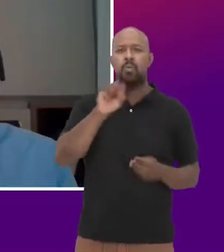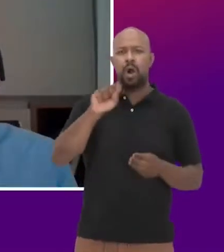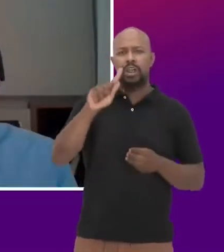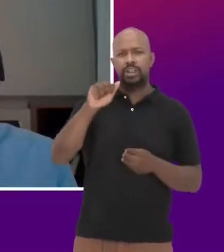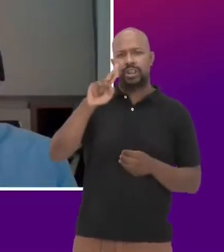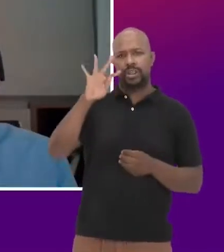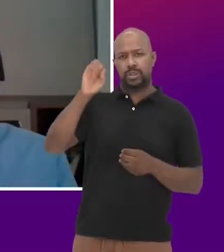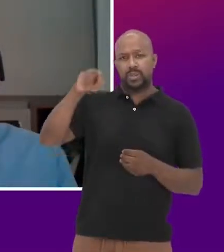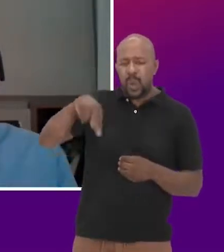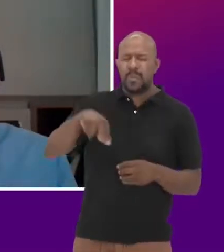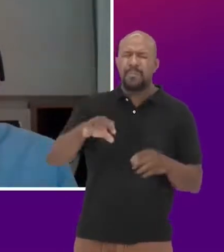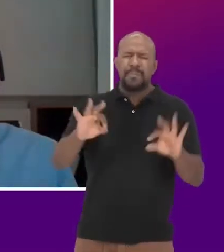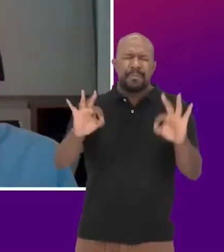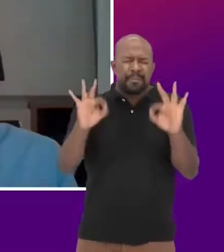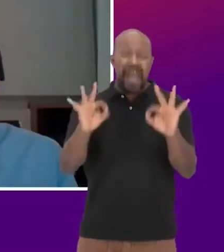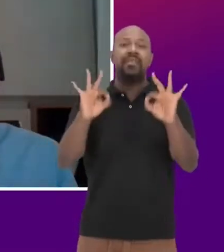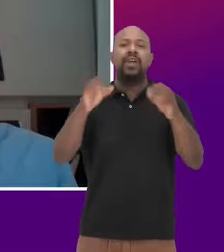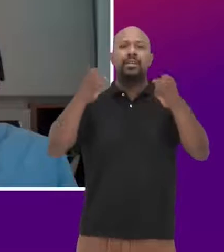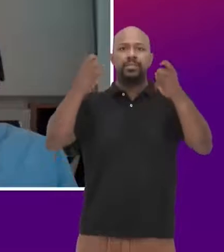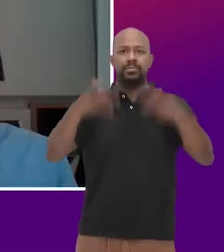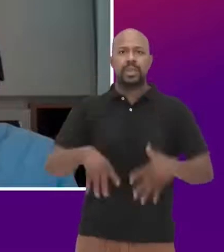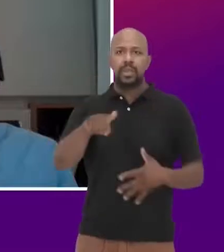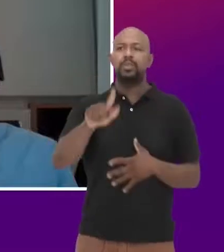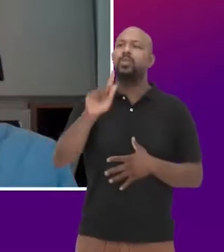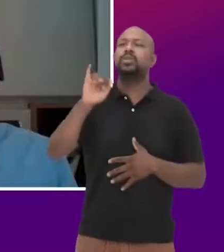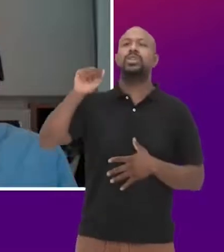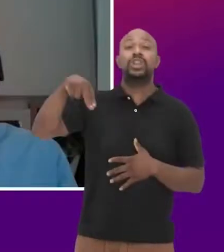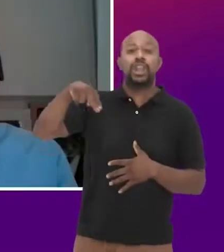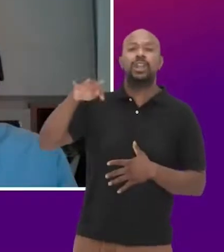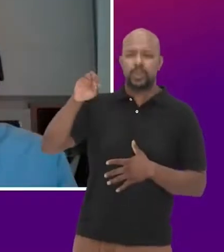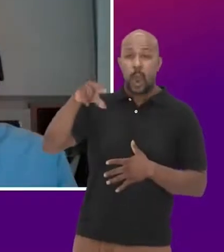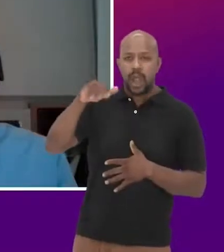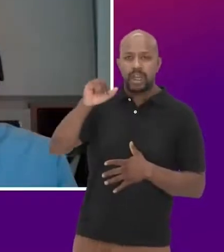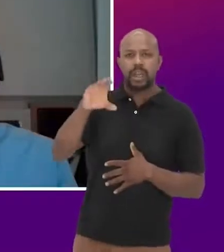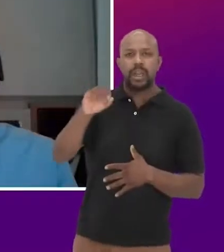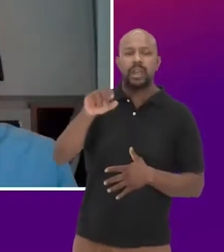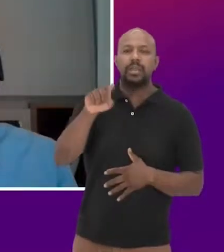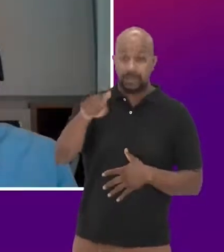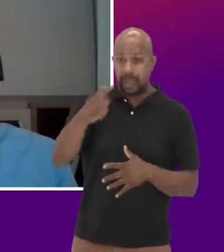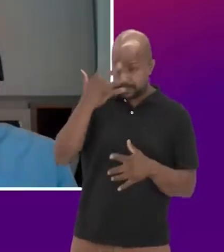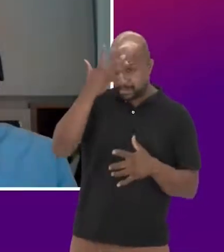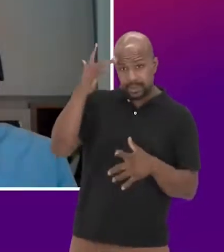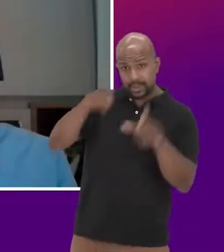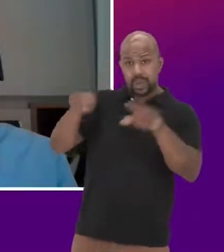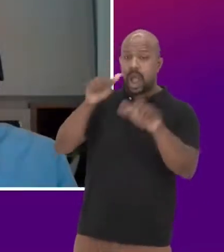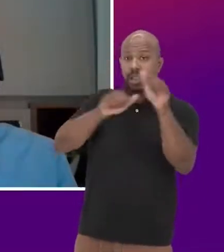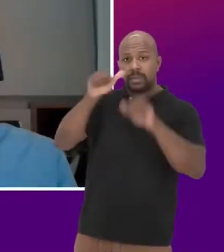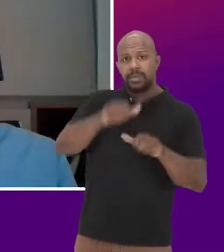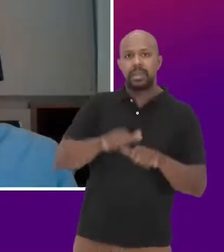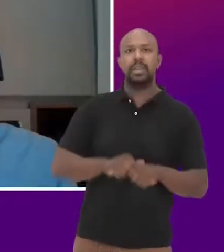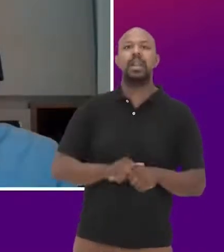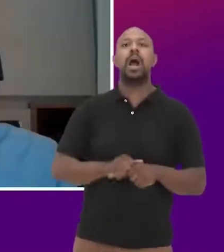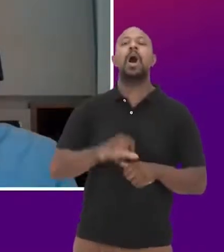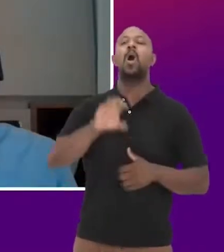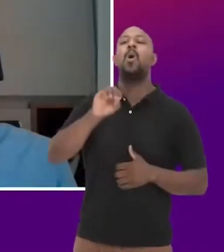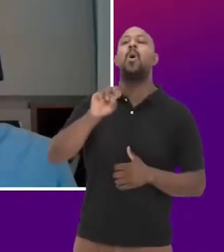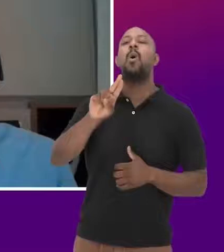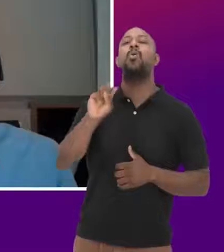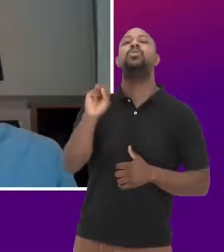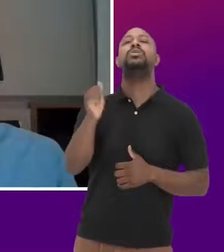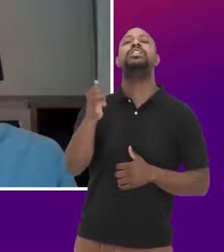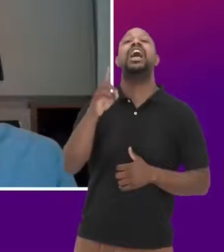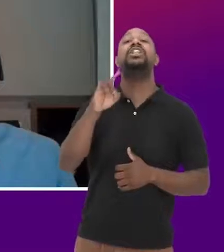Washington. Perfeita explicação do gin tônica. E sabe o que o povão está tomando?